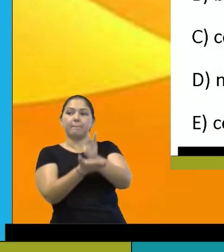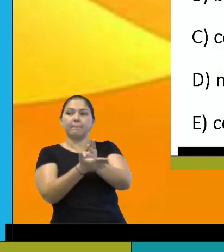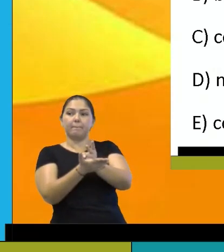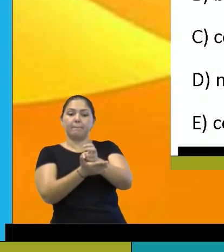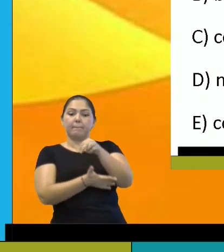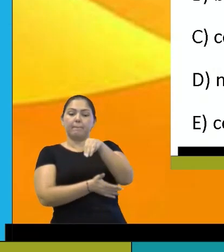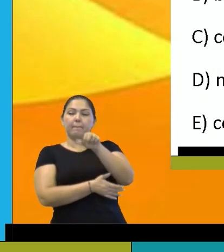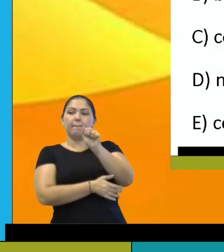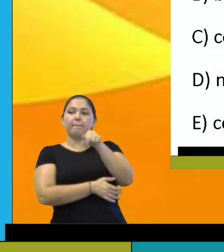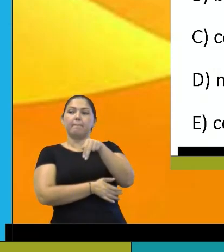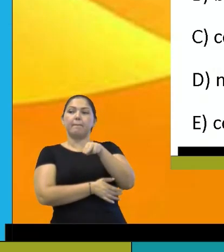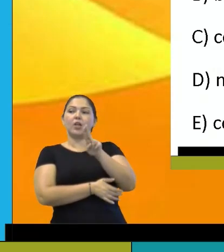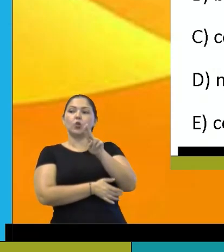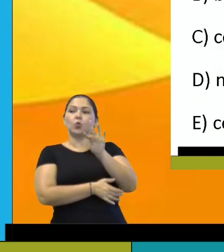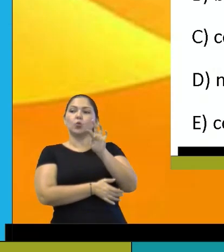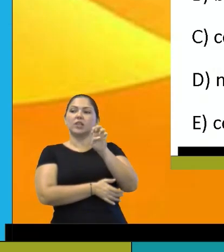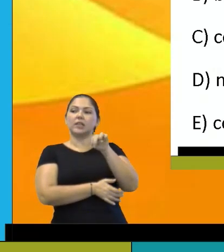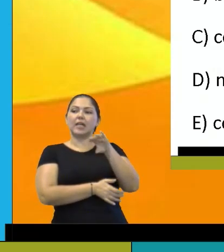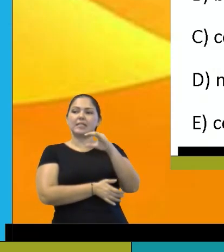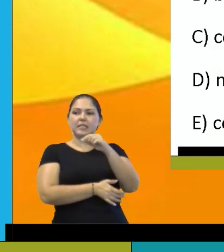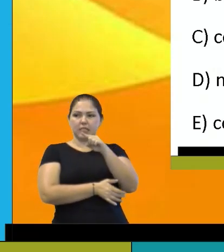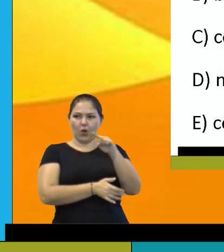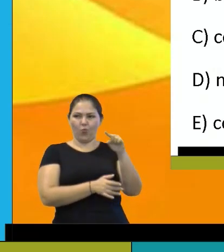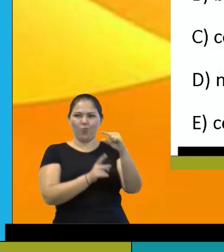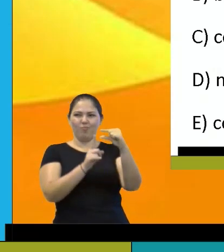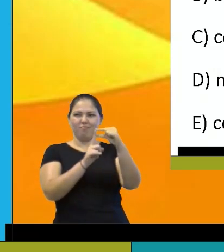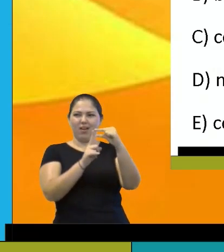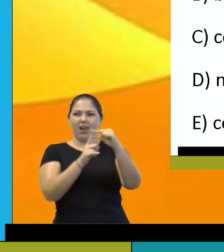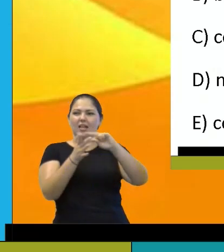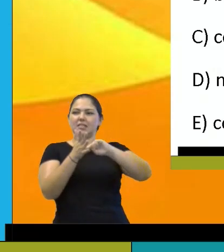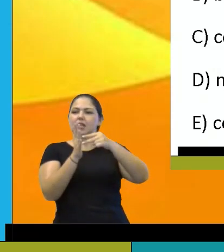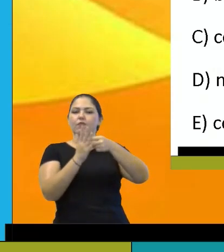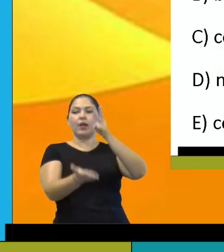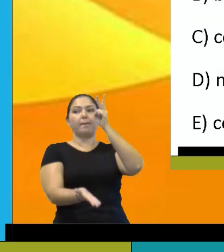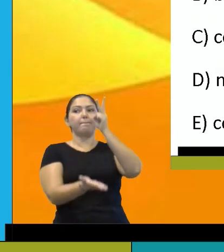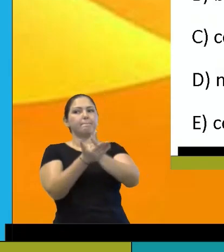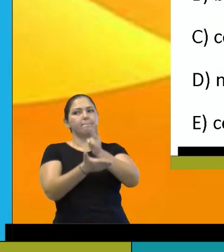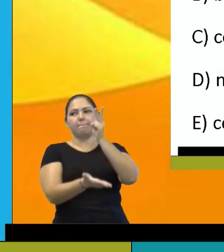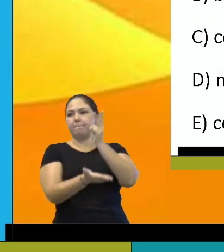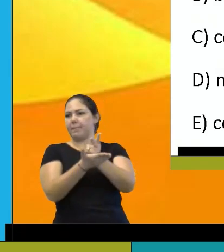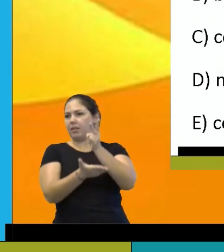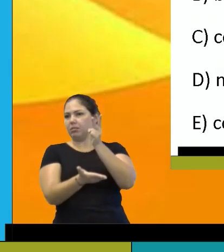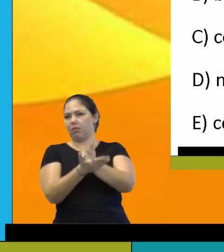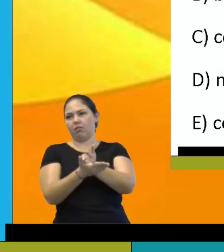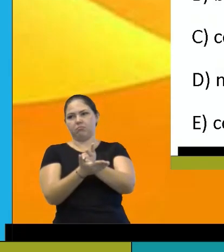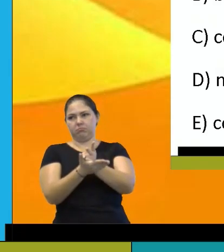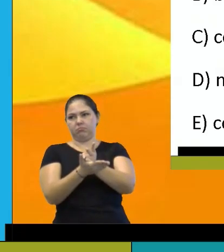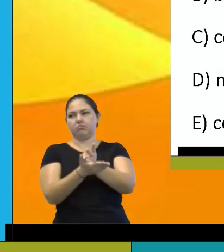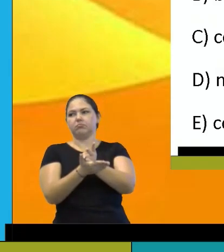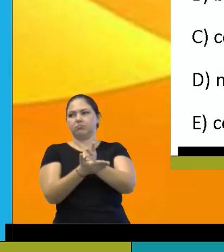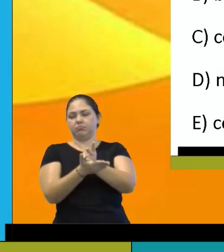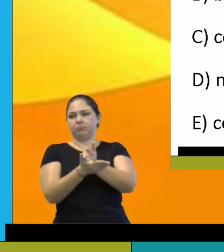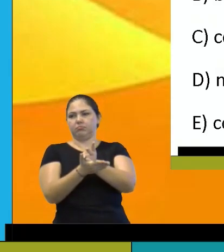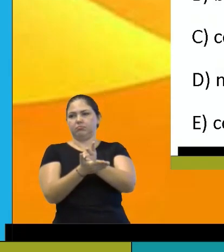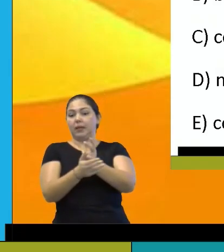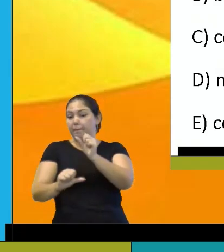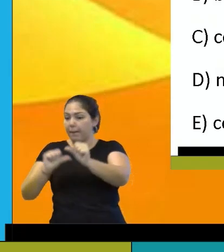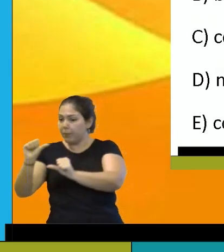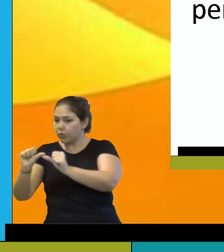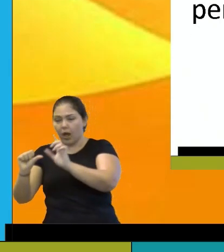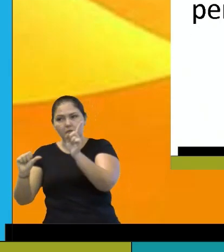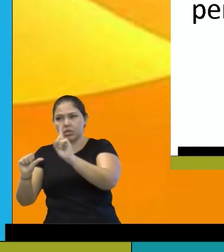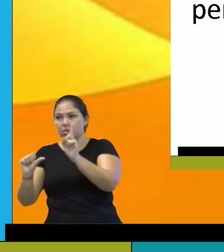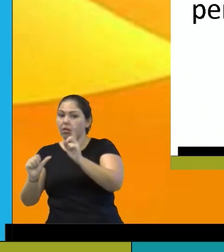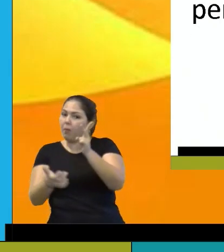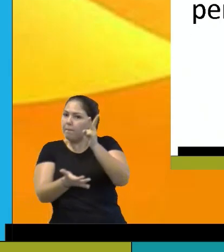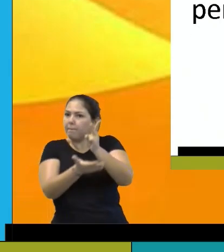da estabilização, da manutenção enquanto estabilidade da ordem social.